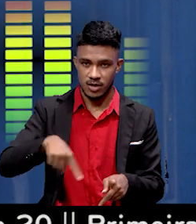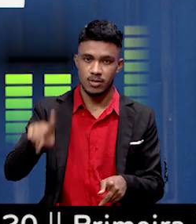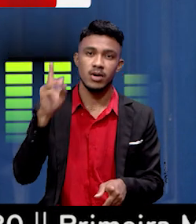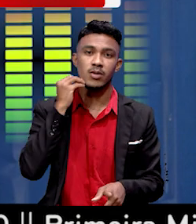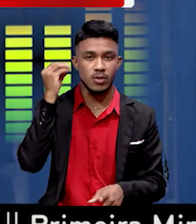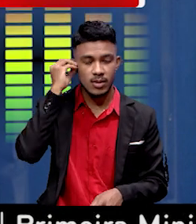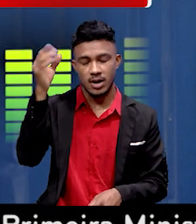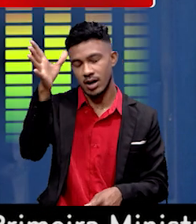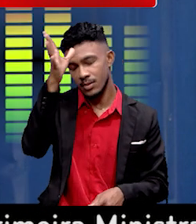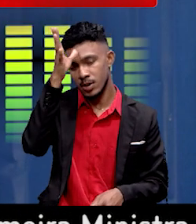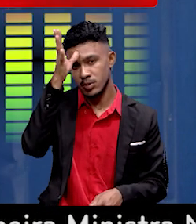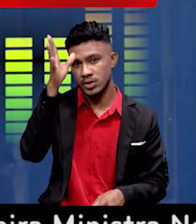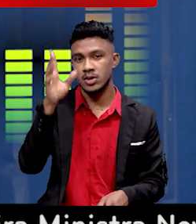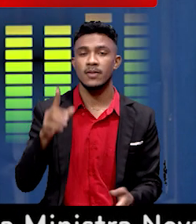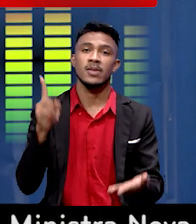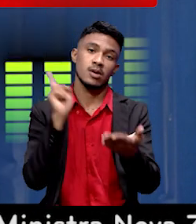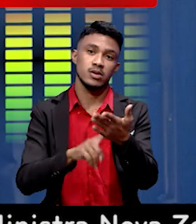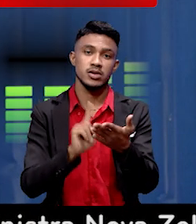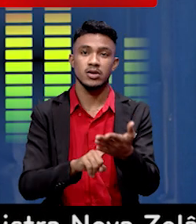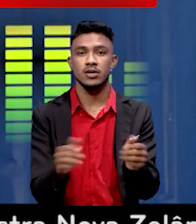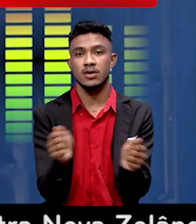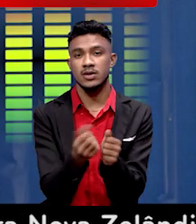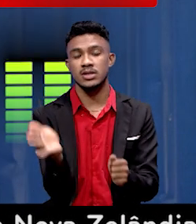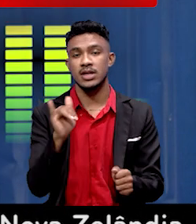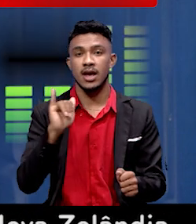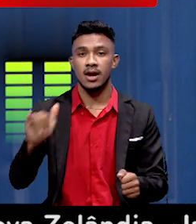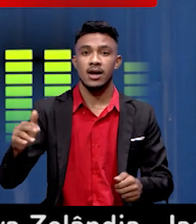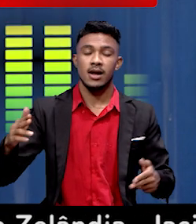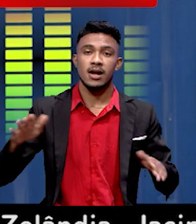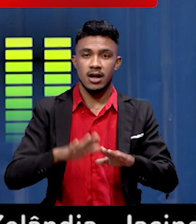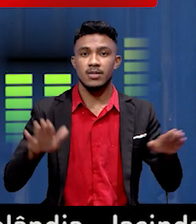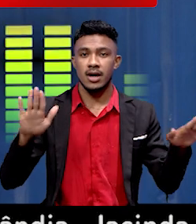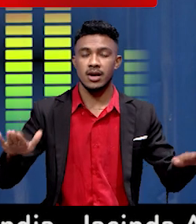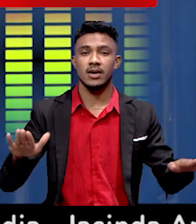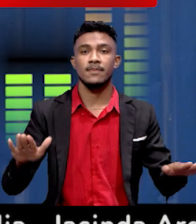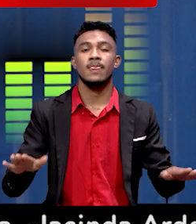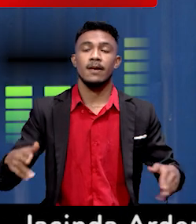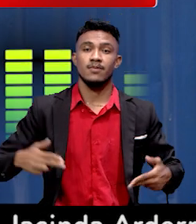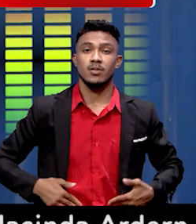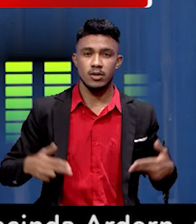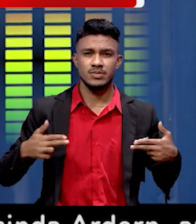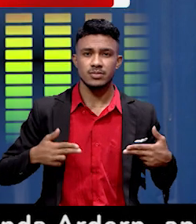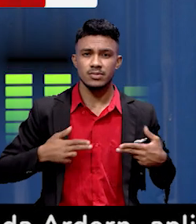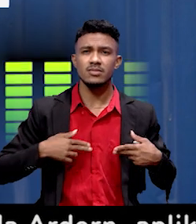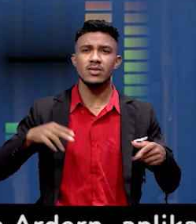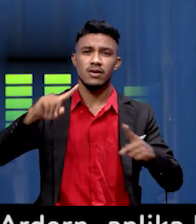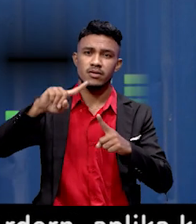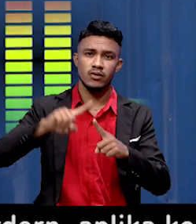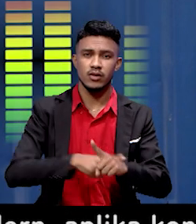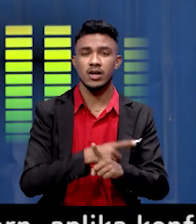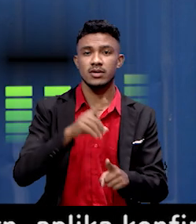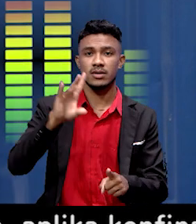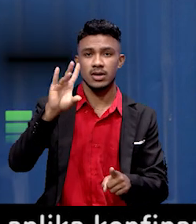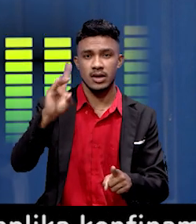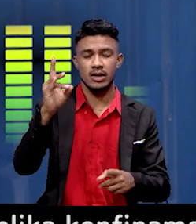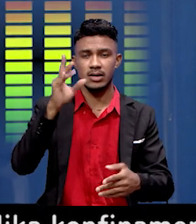Niaman consegue discutir o Sira, tamba, lavar e que nem morre só prematuro. E nia fulan hiturit, e a nina nisse, nia morre só.